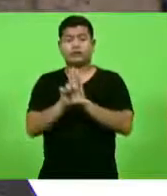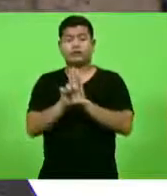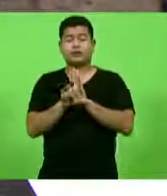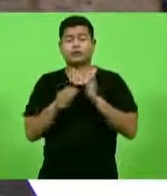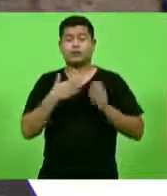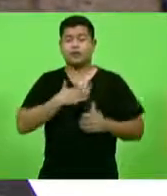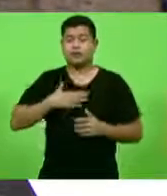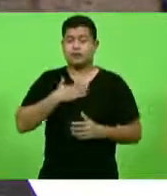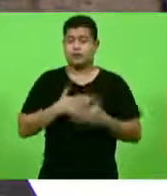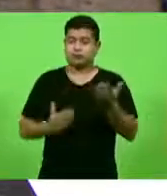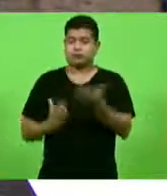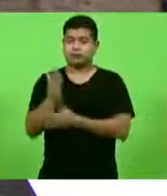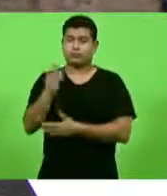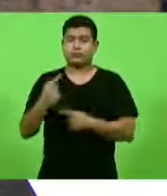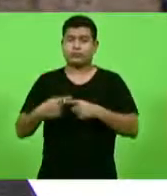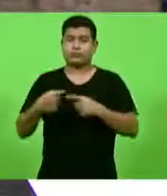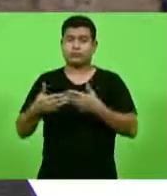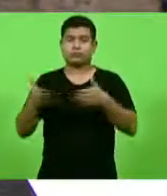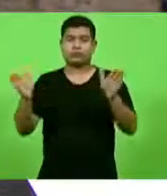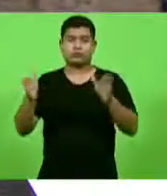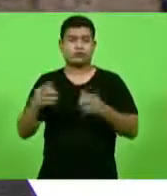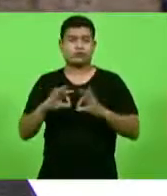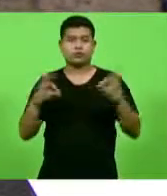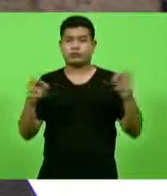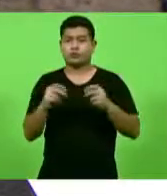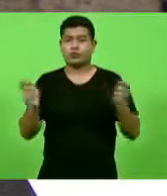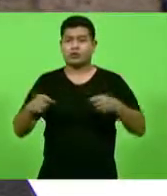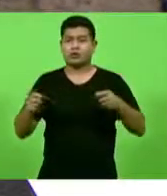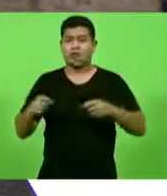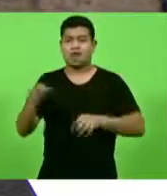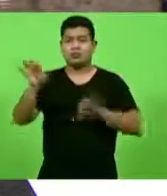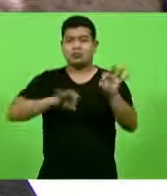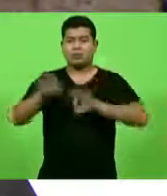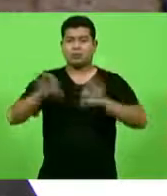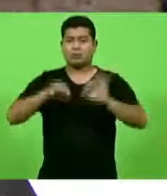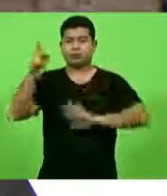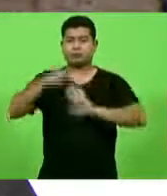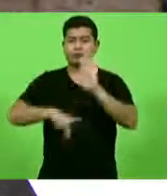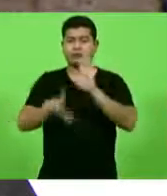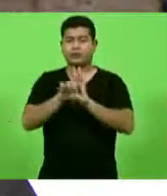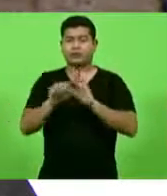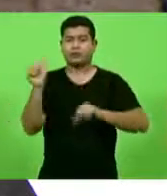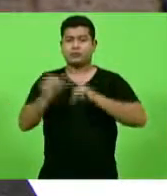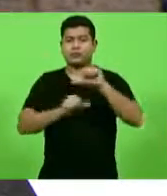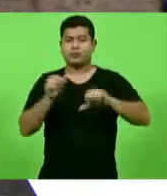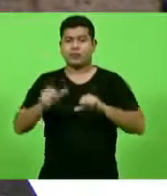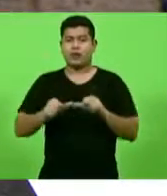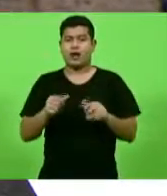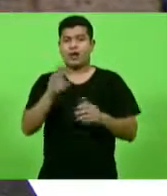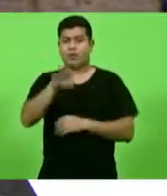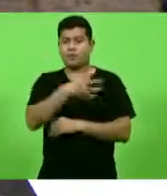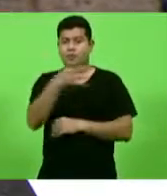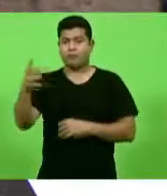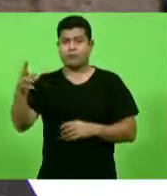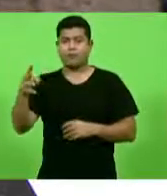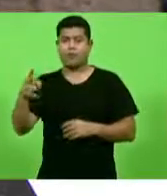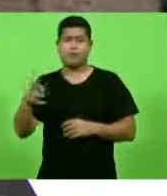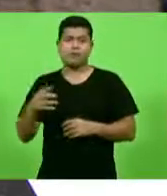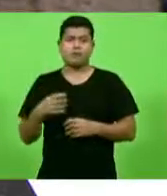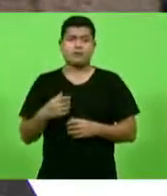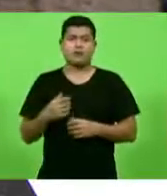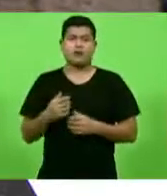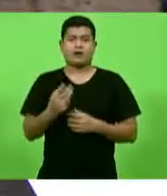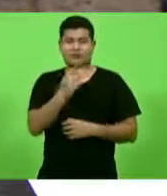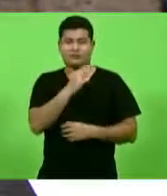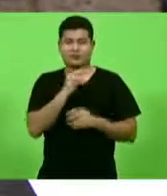fosse passado, porque vai abrir uma porteira onde todos nós vamos fazer projeto de lei alterando a grade curricular e vai virar uma